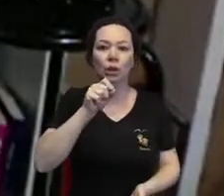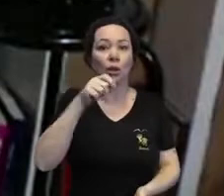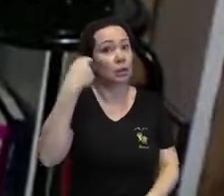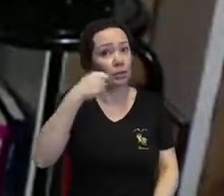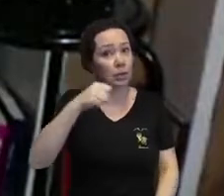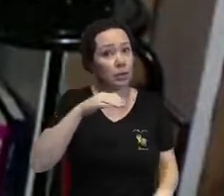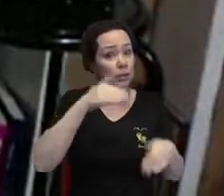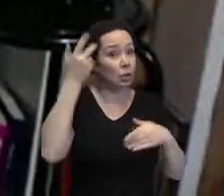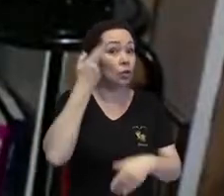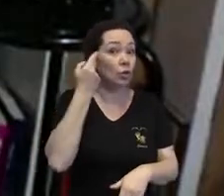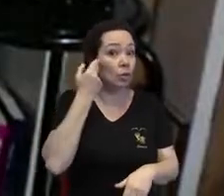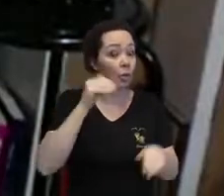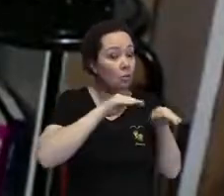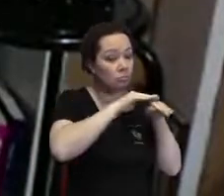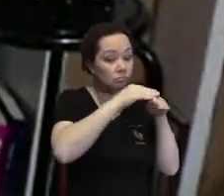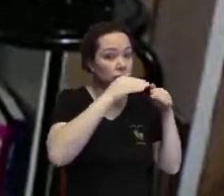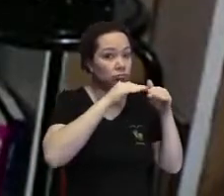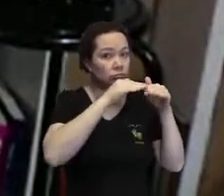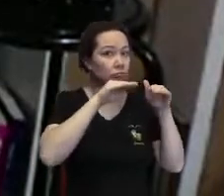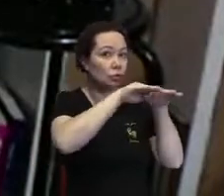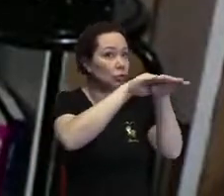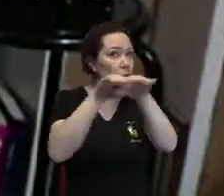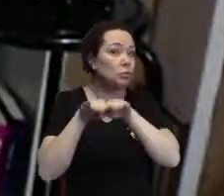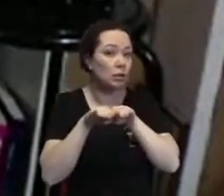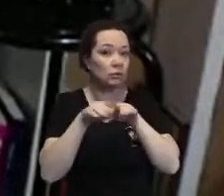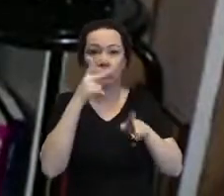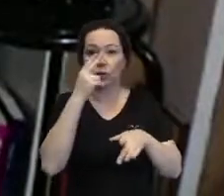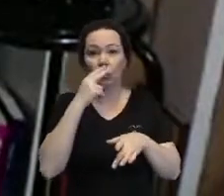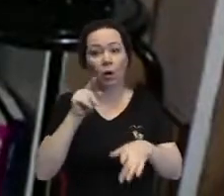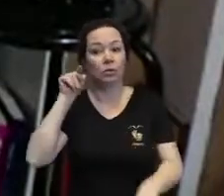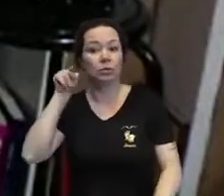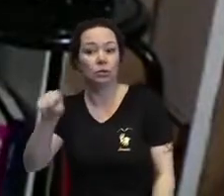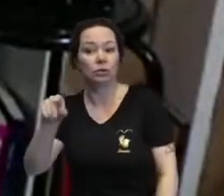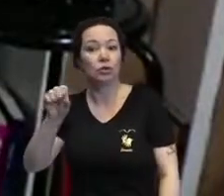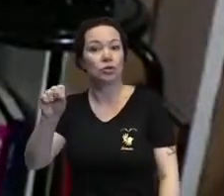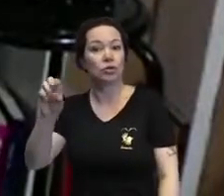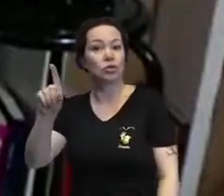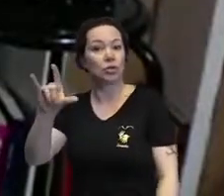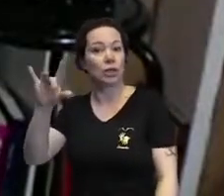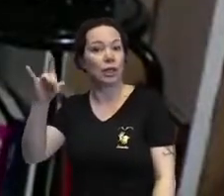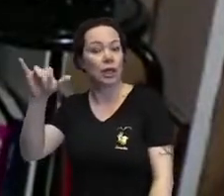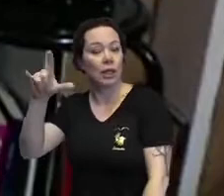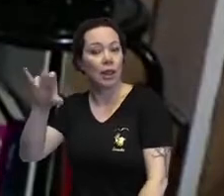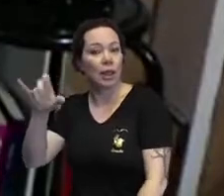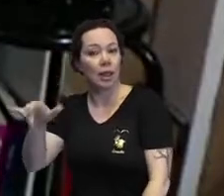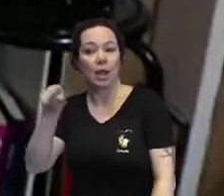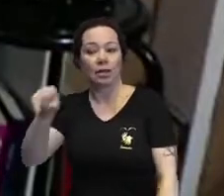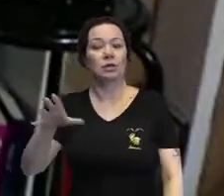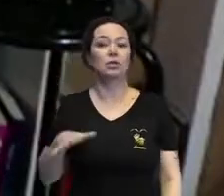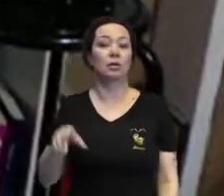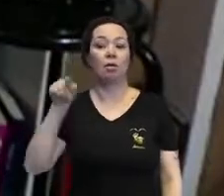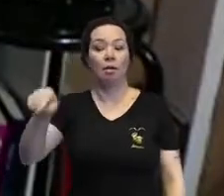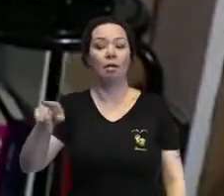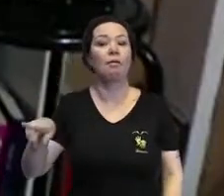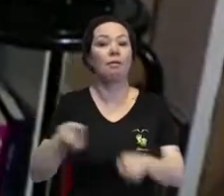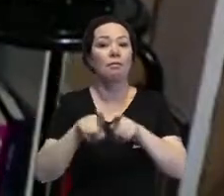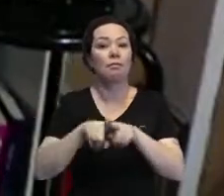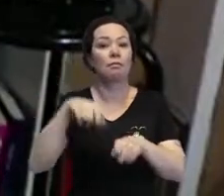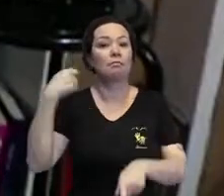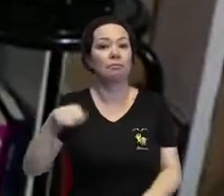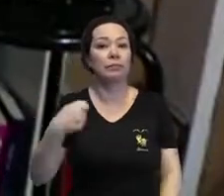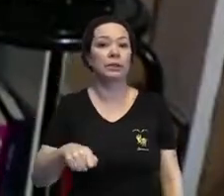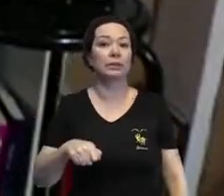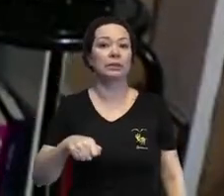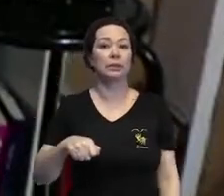o normal. Assim como a solidariedade, ela é fundamental que ela seja o